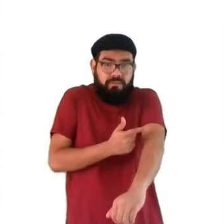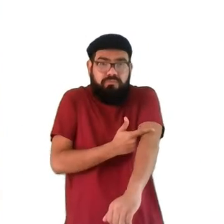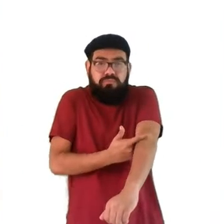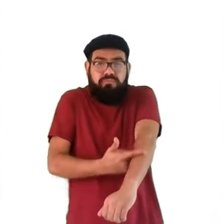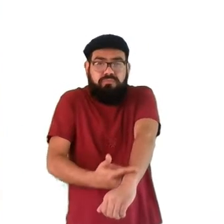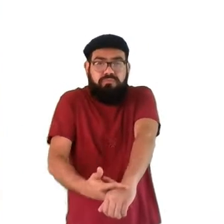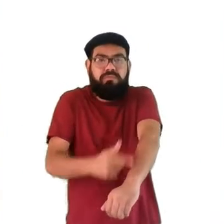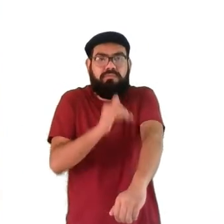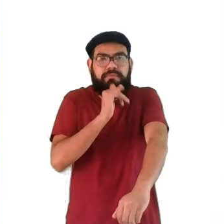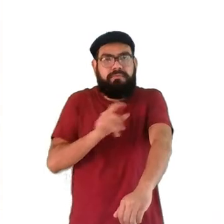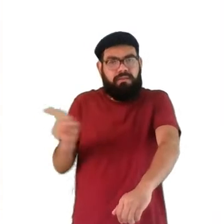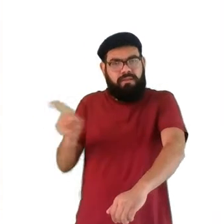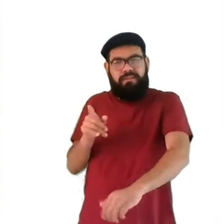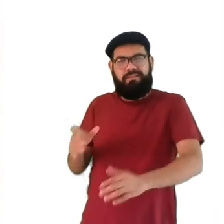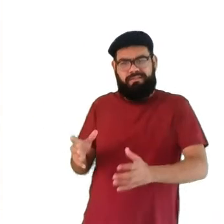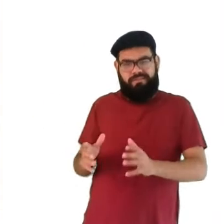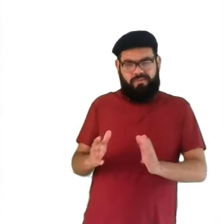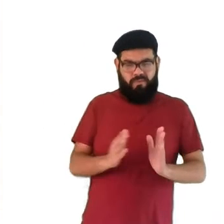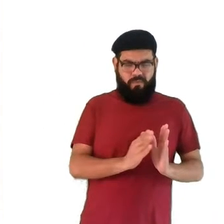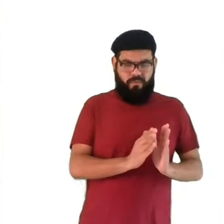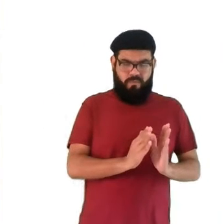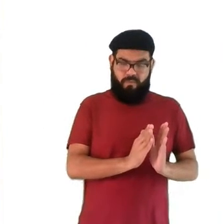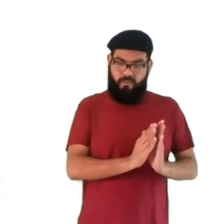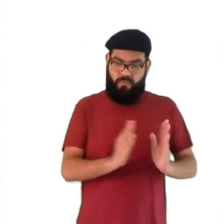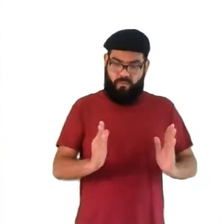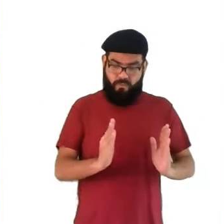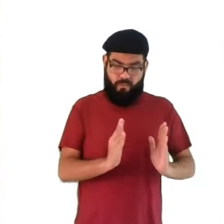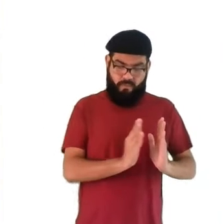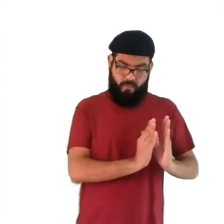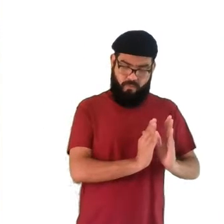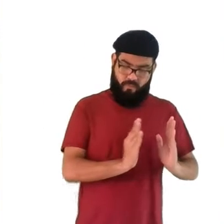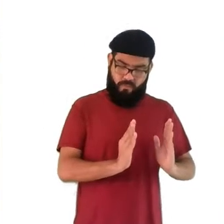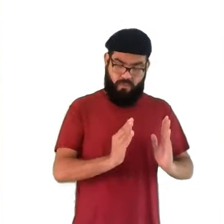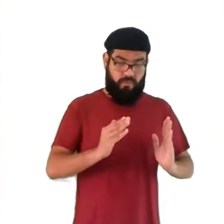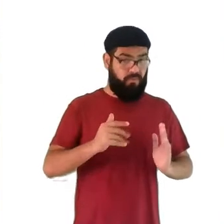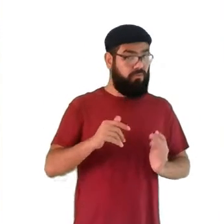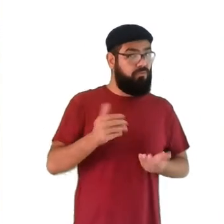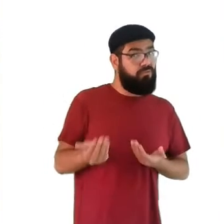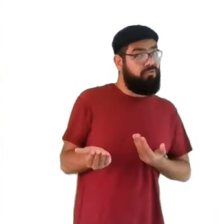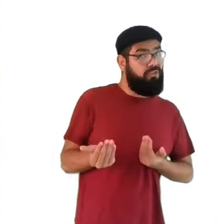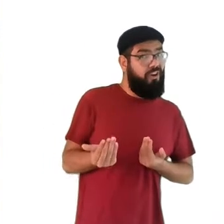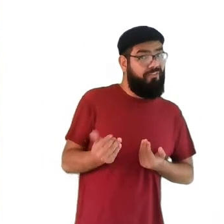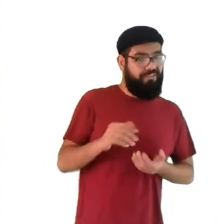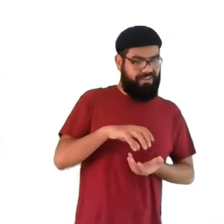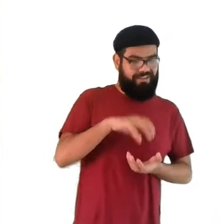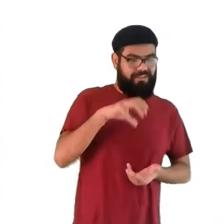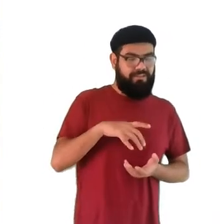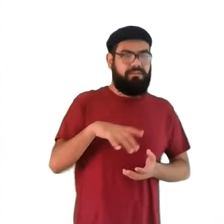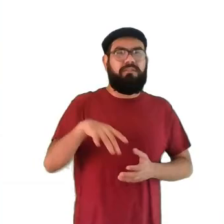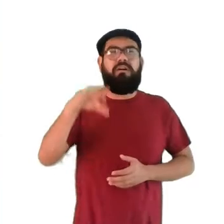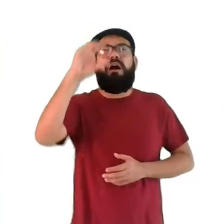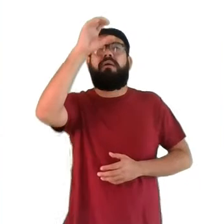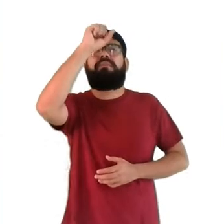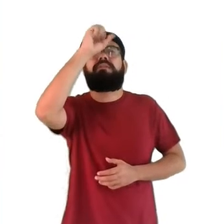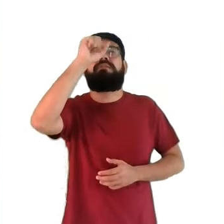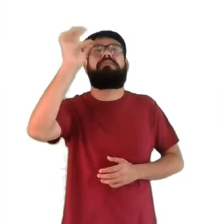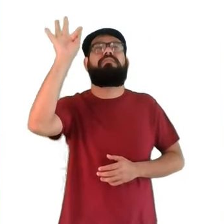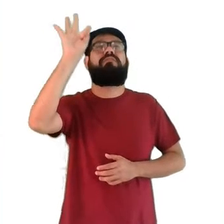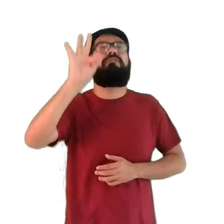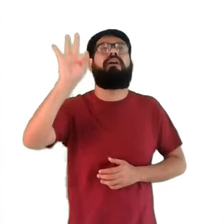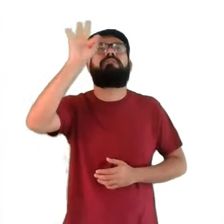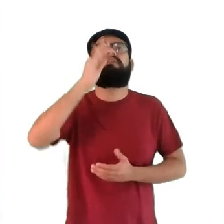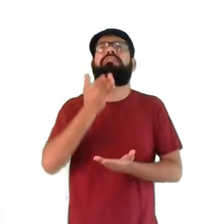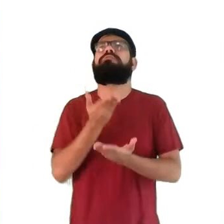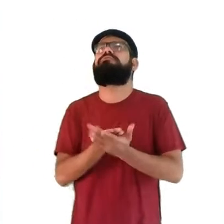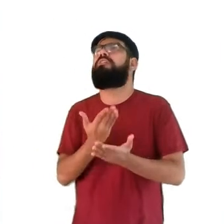aí, do adulto jovem, eles estão em busca de formação educacional, ou seja, estão correndo atrás aí